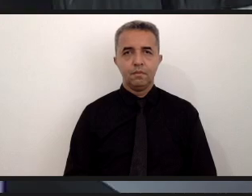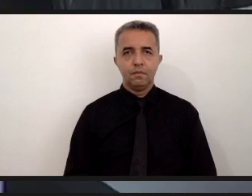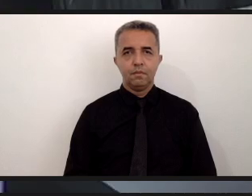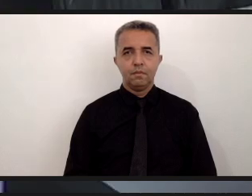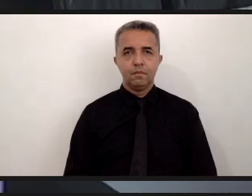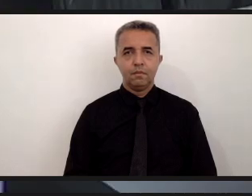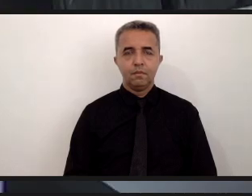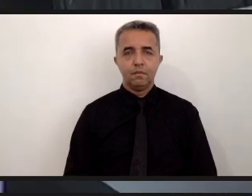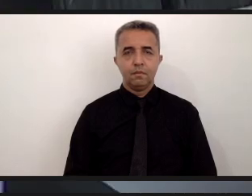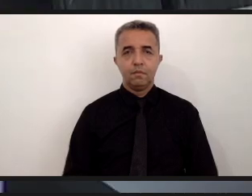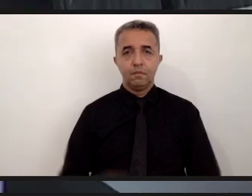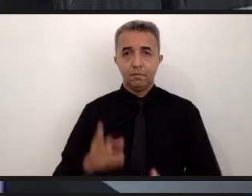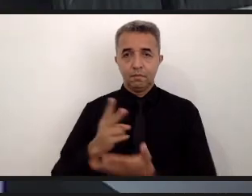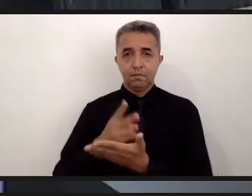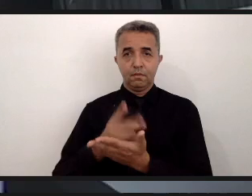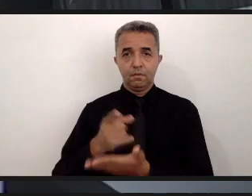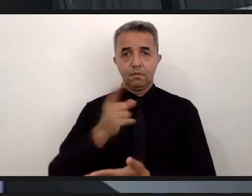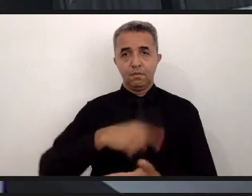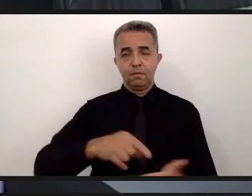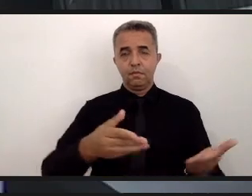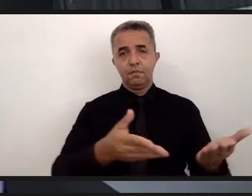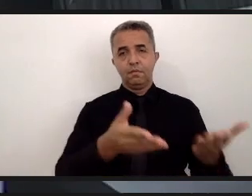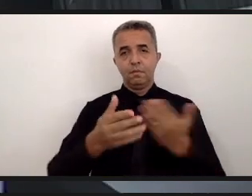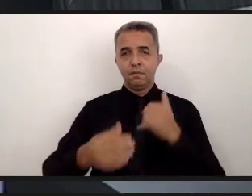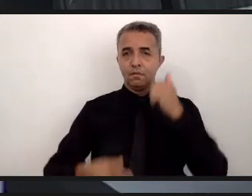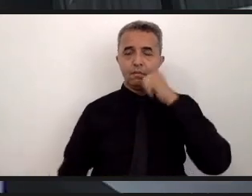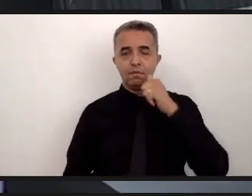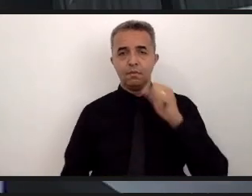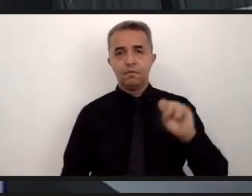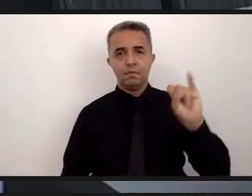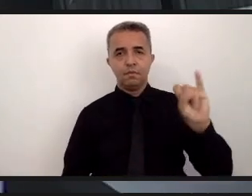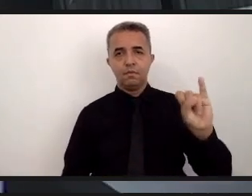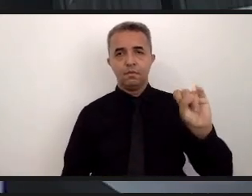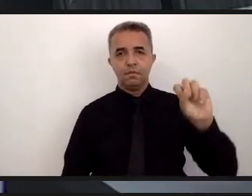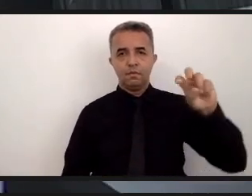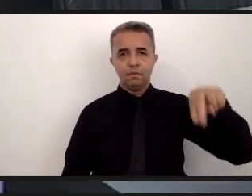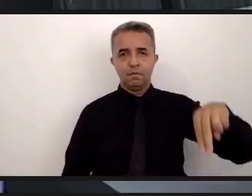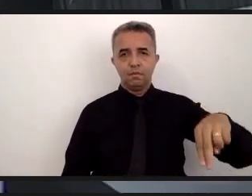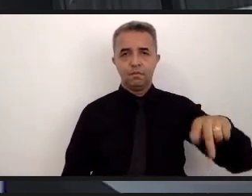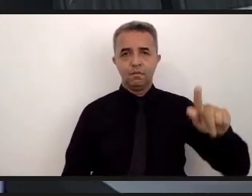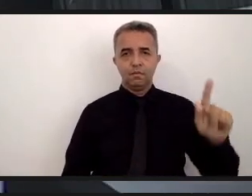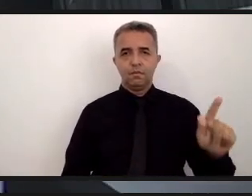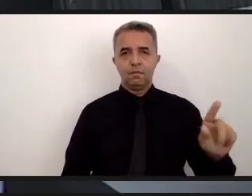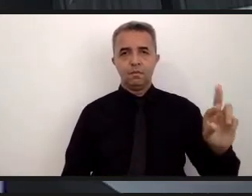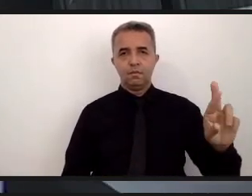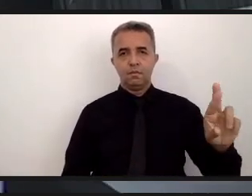De ato contínuo, convidamos a senhora Ingrid Farina da Silva.